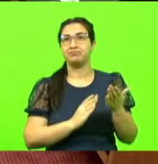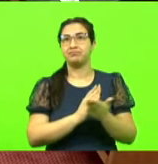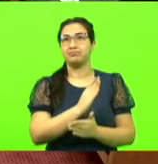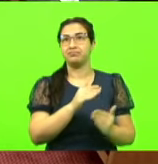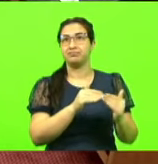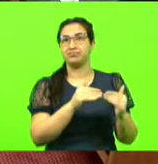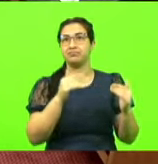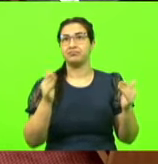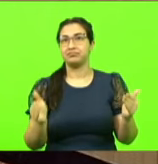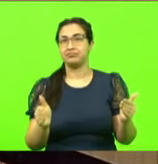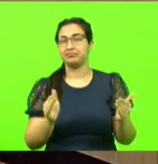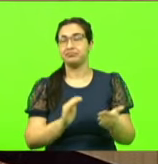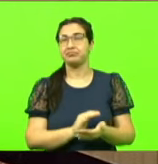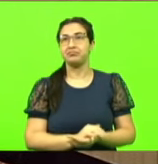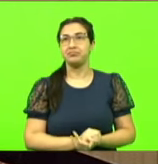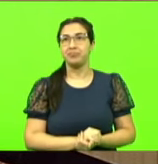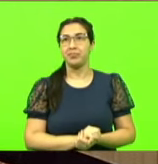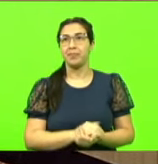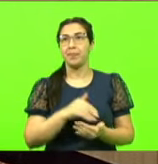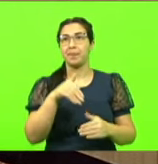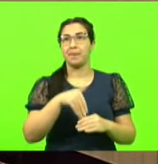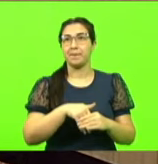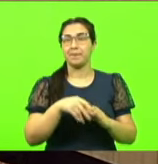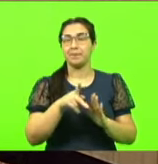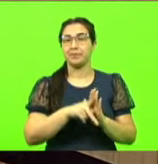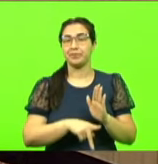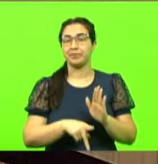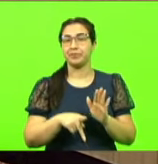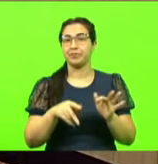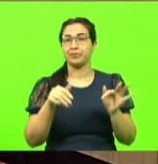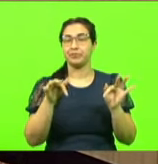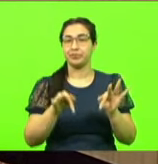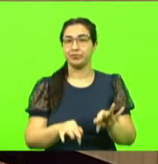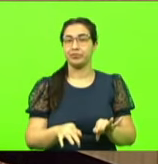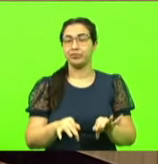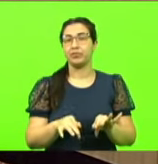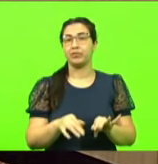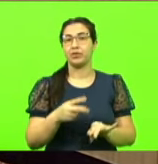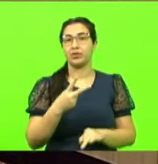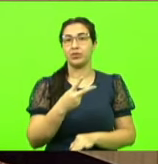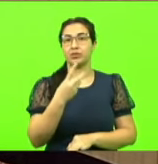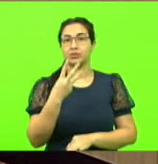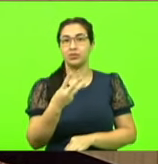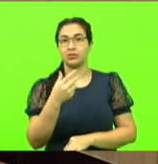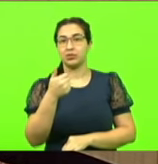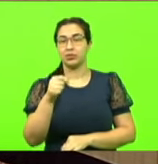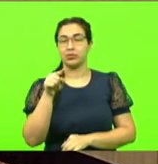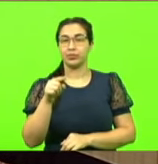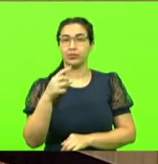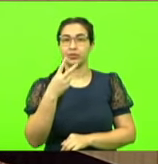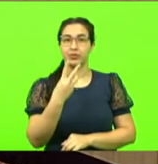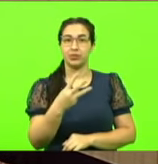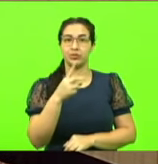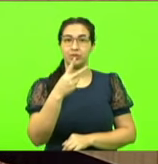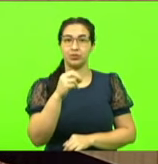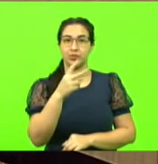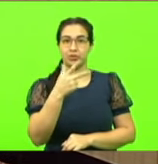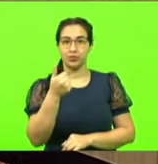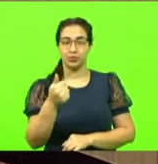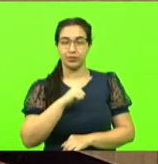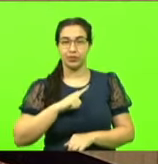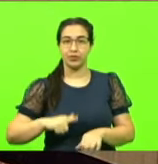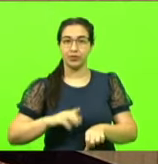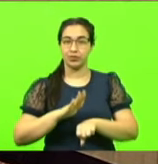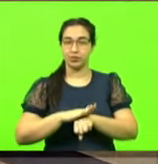maioria. Em votação, redação final do projeto de lei 231.3 de 2021, autor Governo do Estado, altera